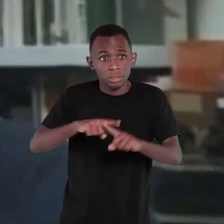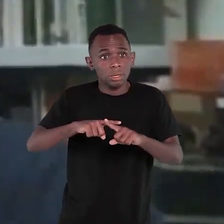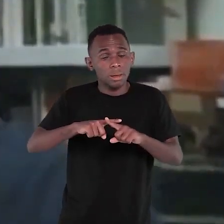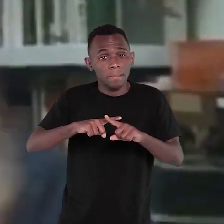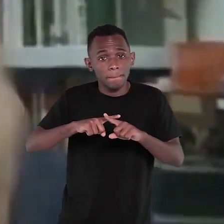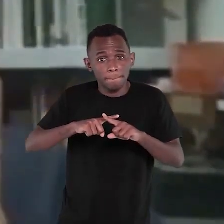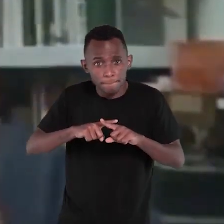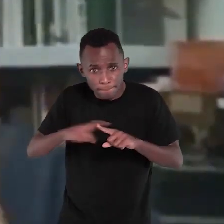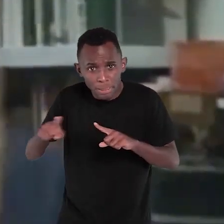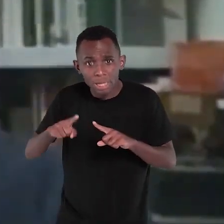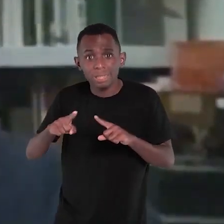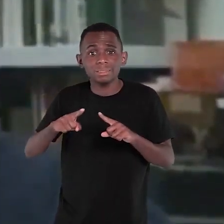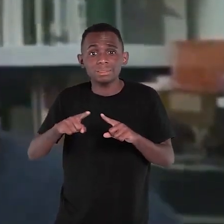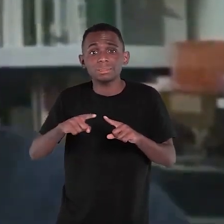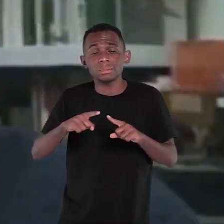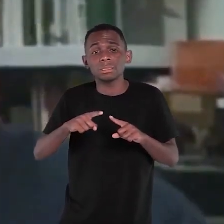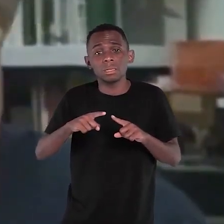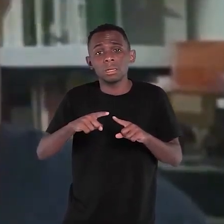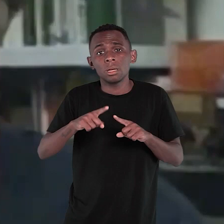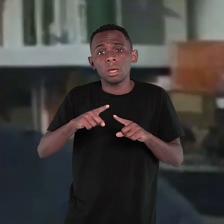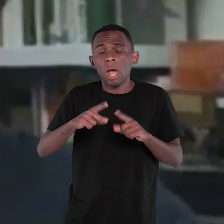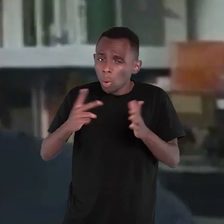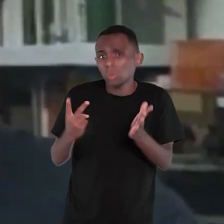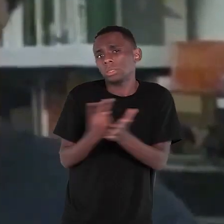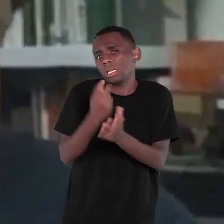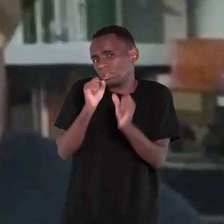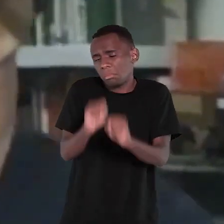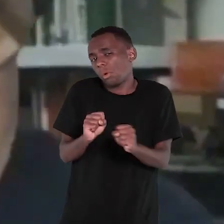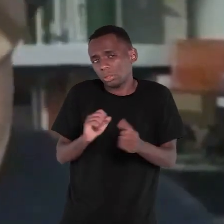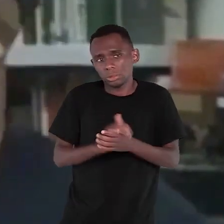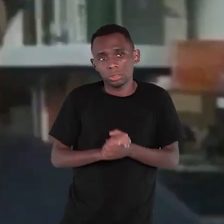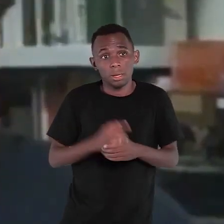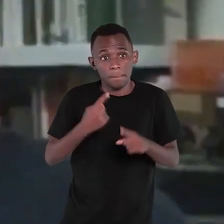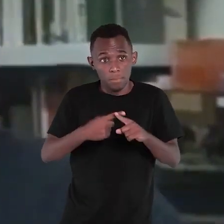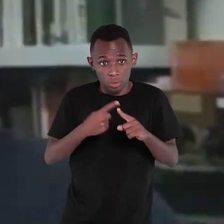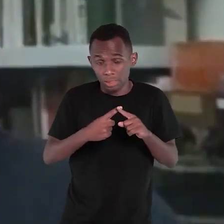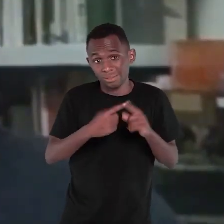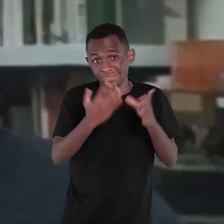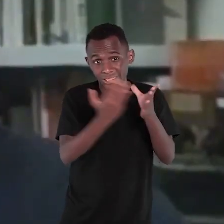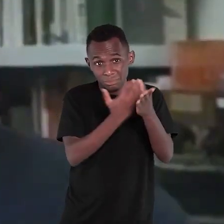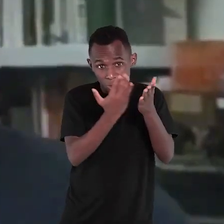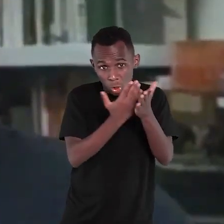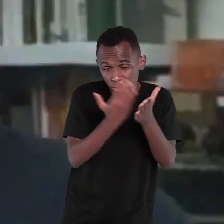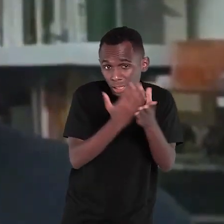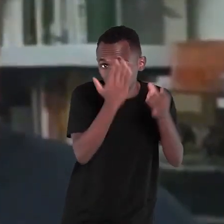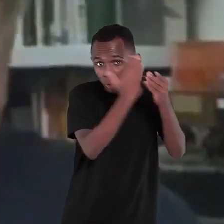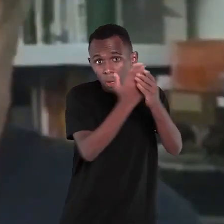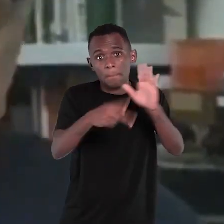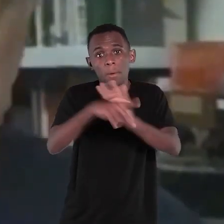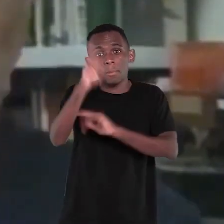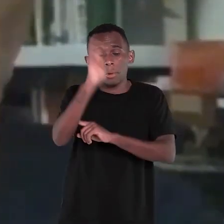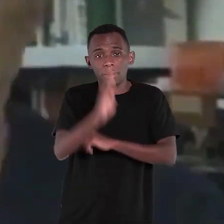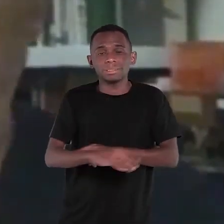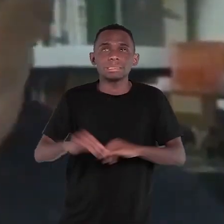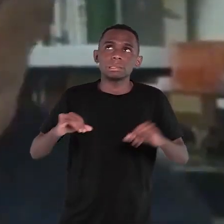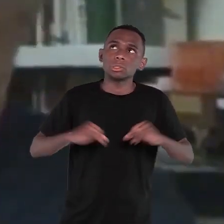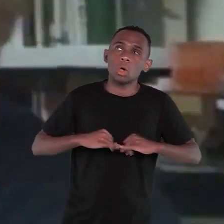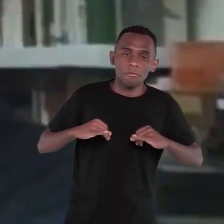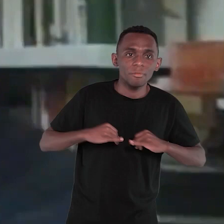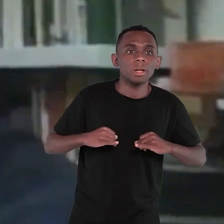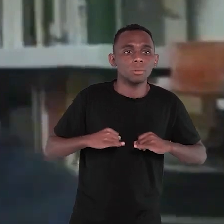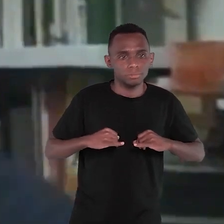né, mas é um ovo de Colombo relativamente raro no país, né, porque as bibliotecas no país sofreram muito com